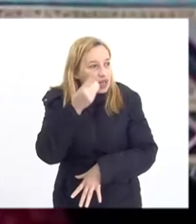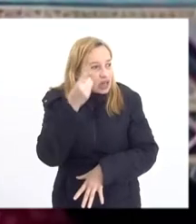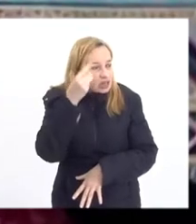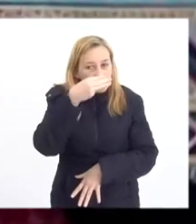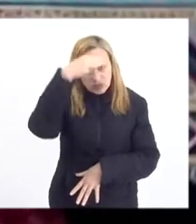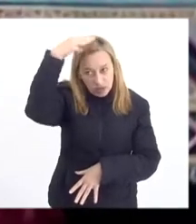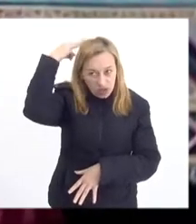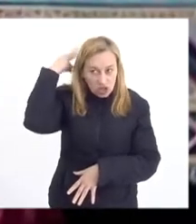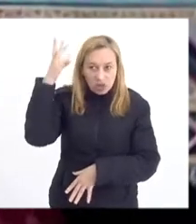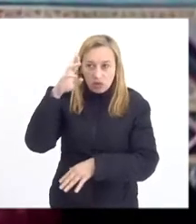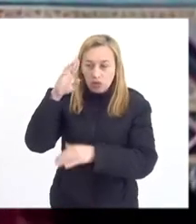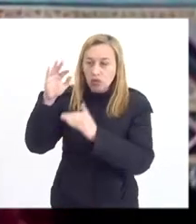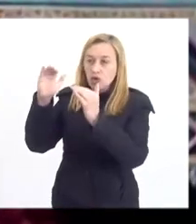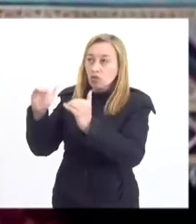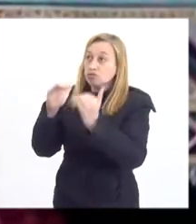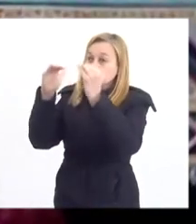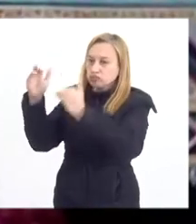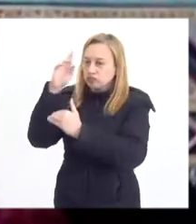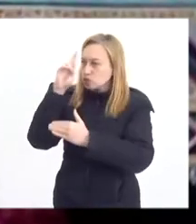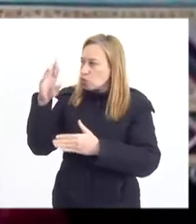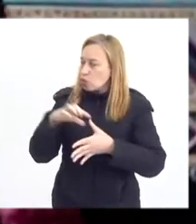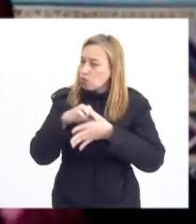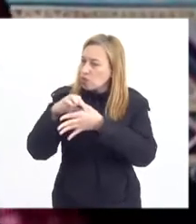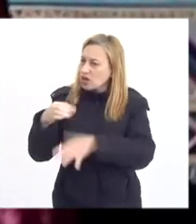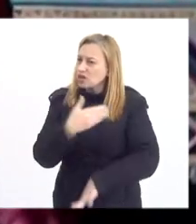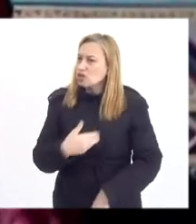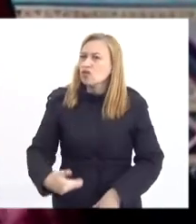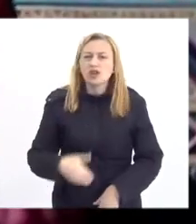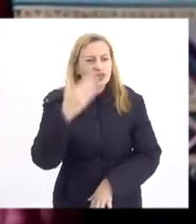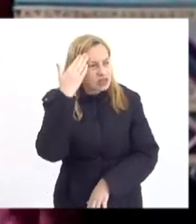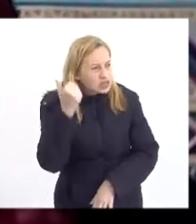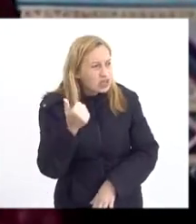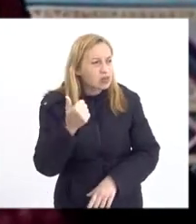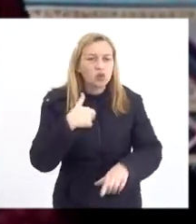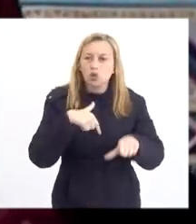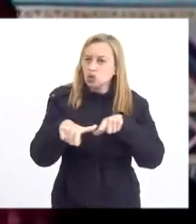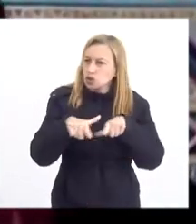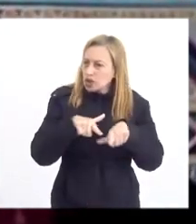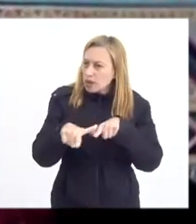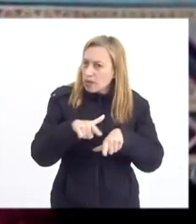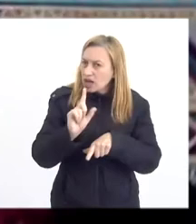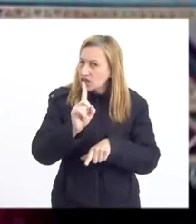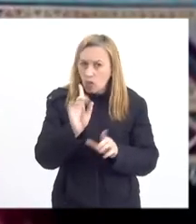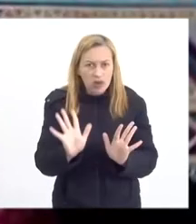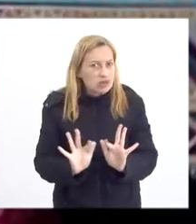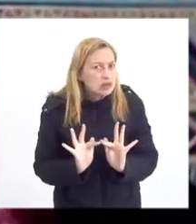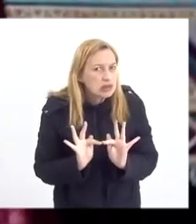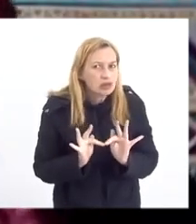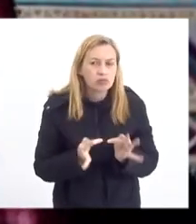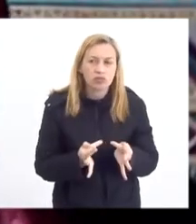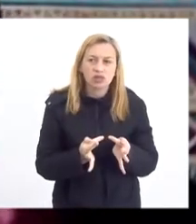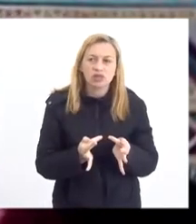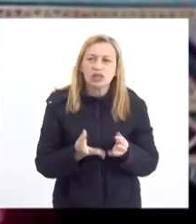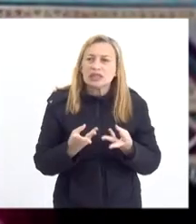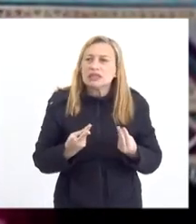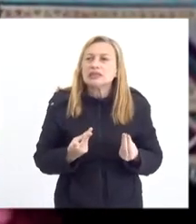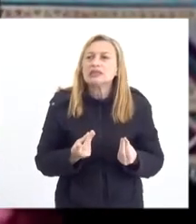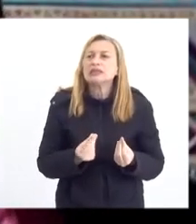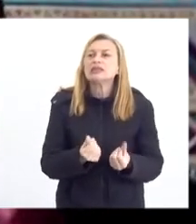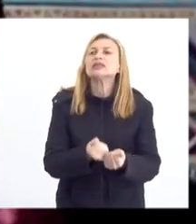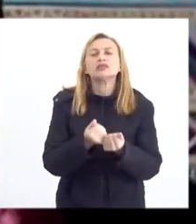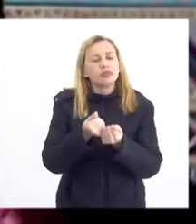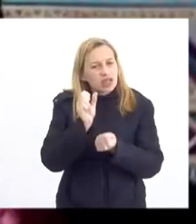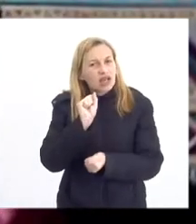Vossa Excelência, como líder do governo, sabe? Acho que tem uma tarefa, que eu sei não é simples, de sensibilizar